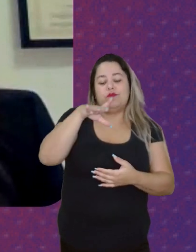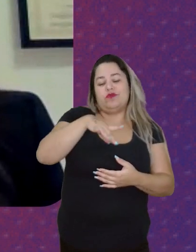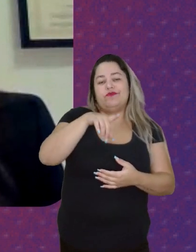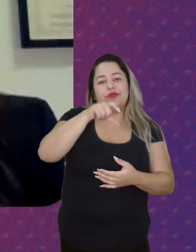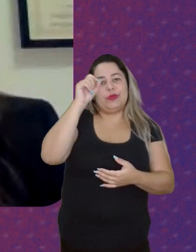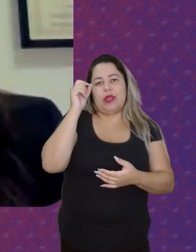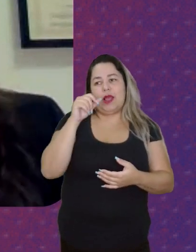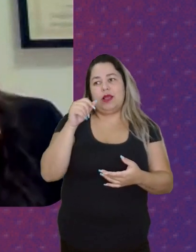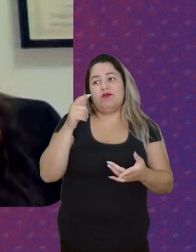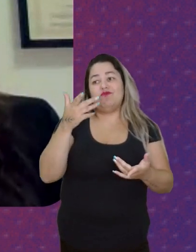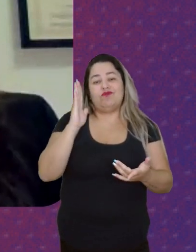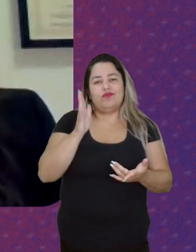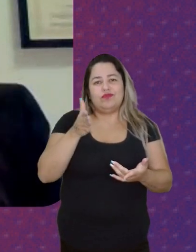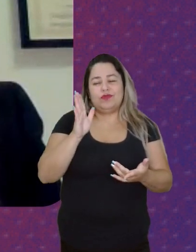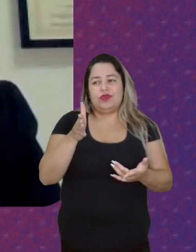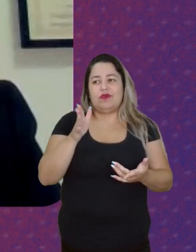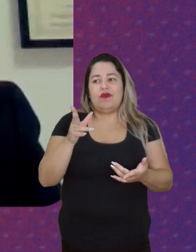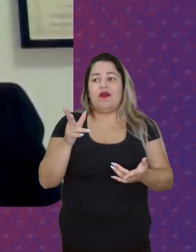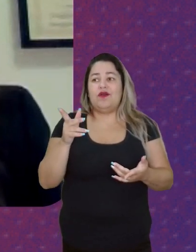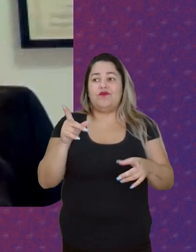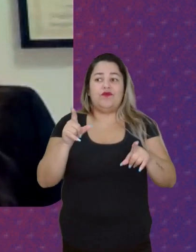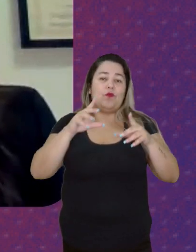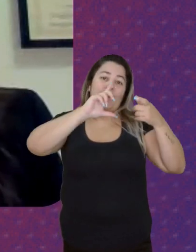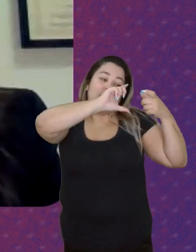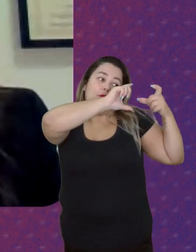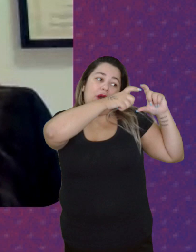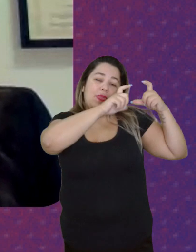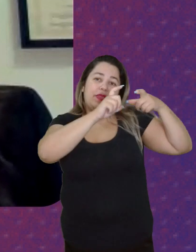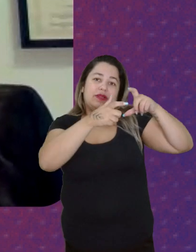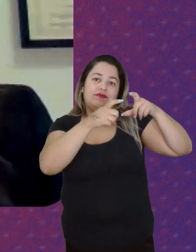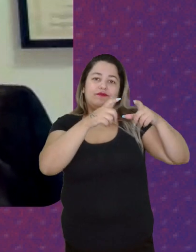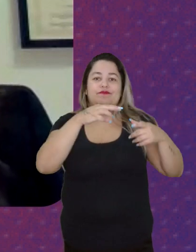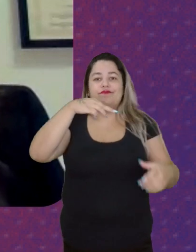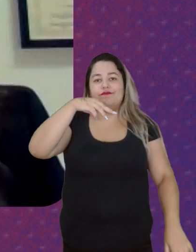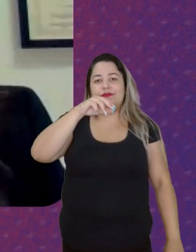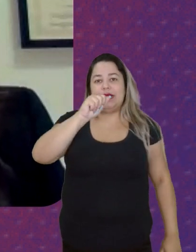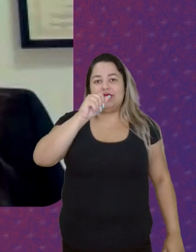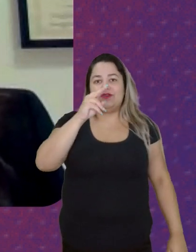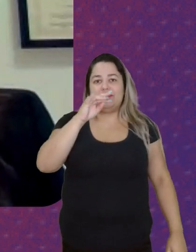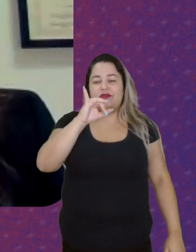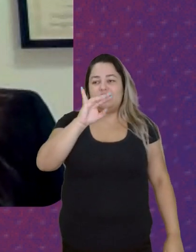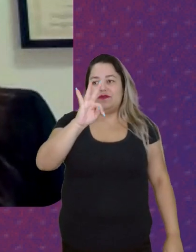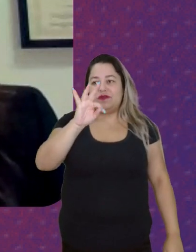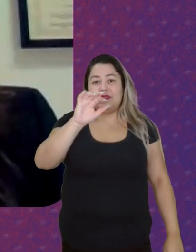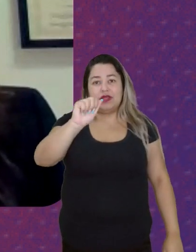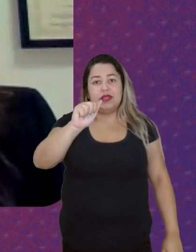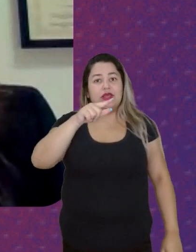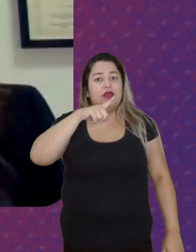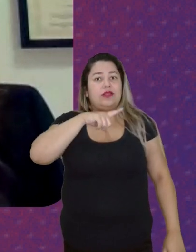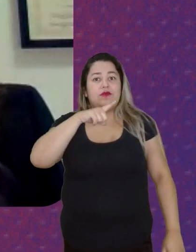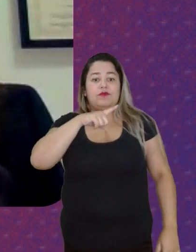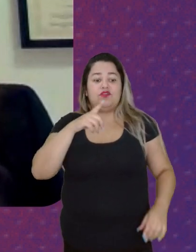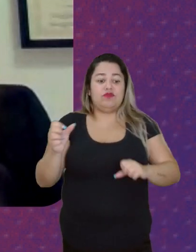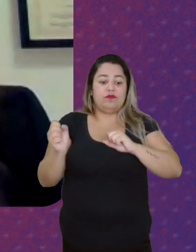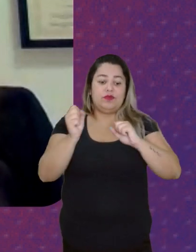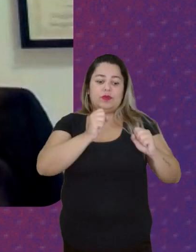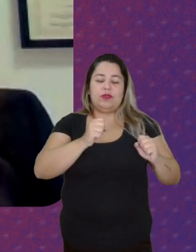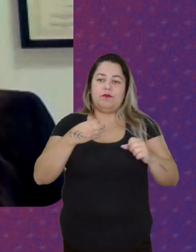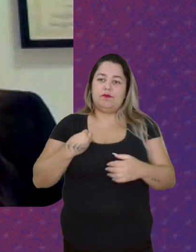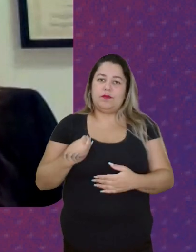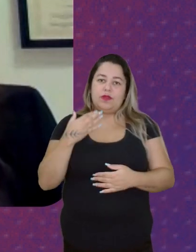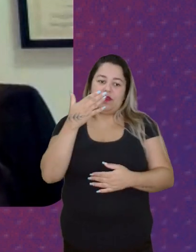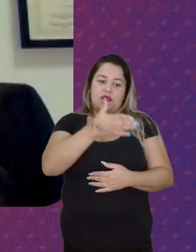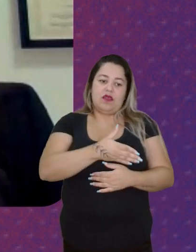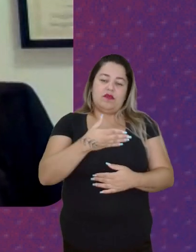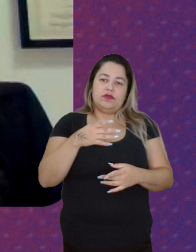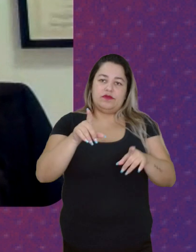desigualdade, porque as mulheres já vinham aí numa tradição machista, patriarcal, de não poderem participar da vida pública, e